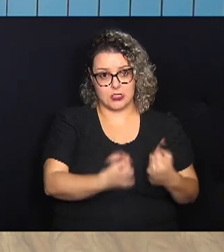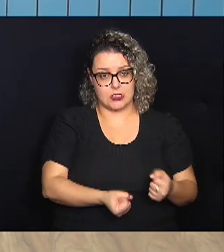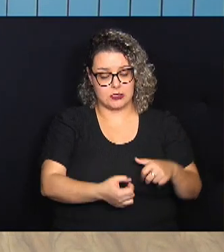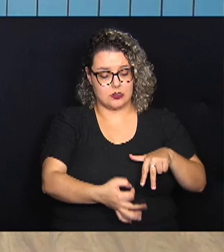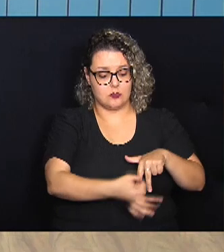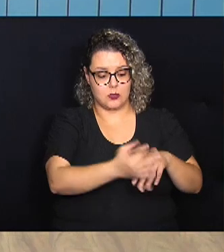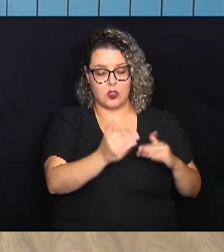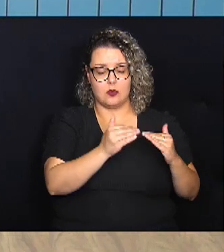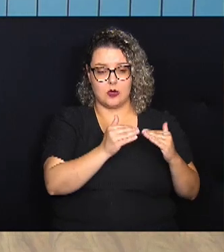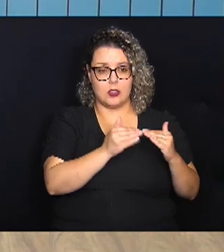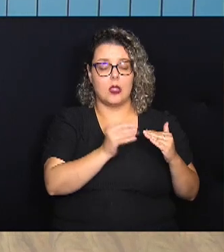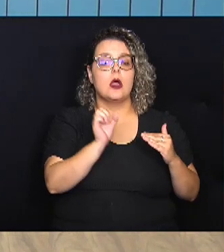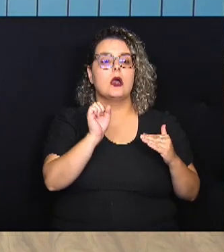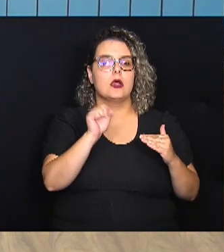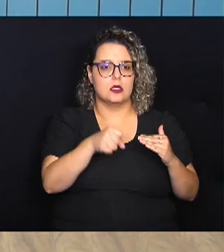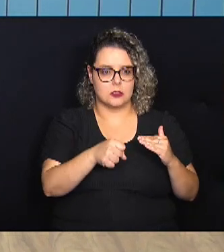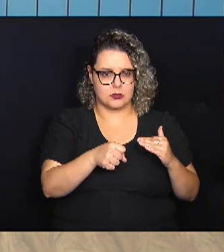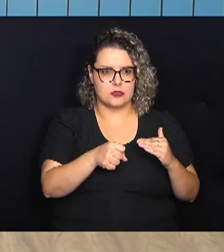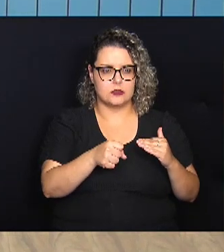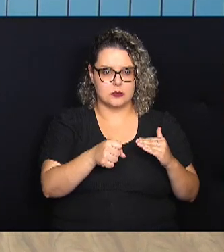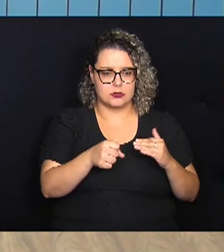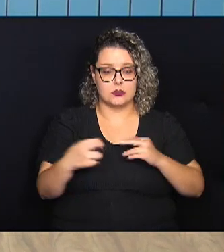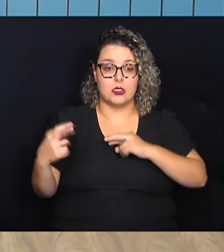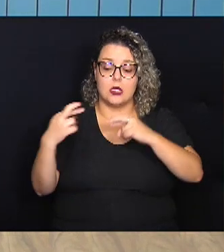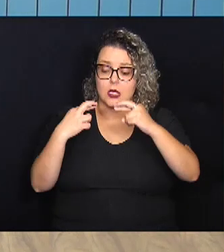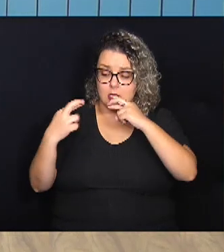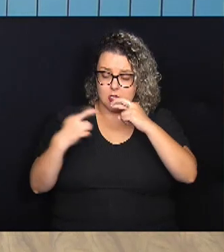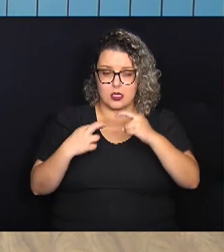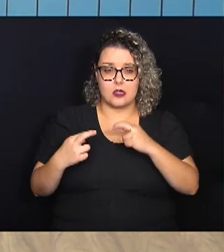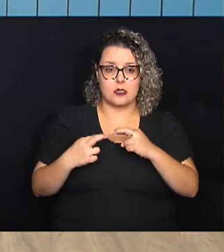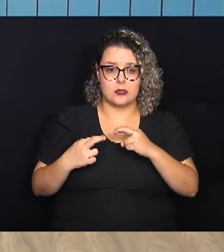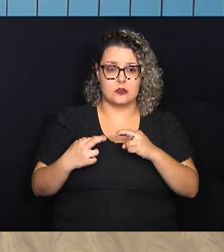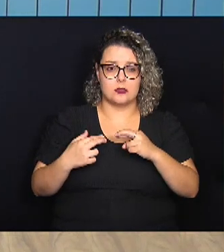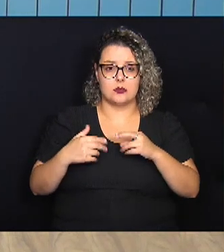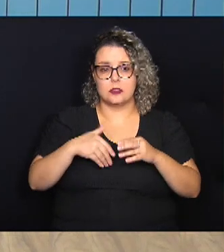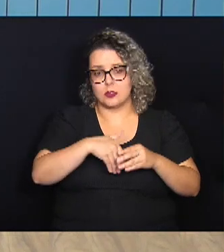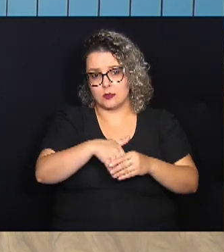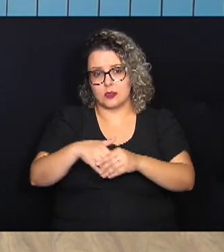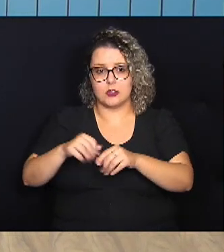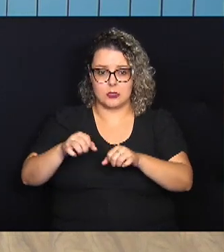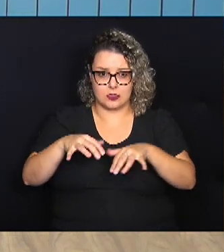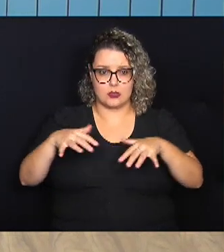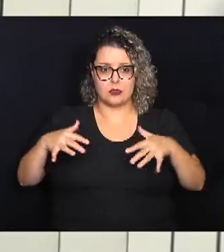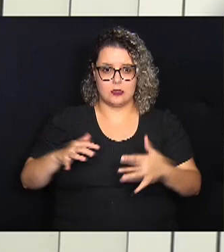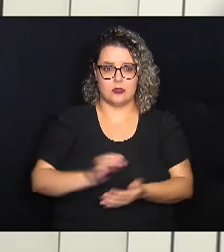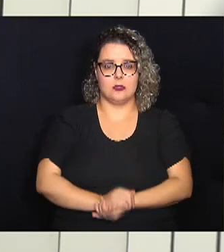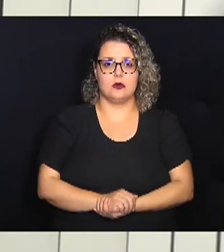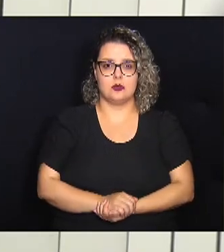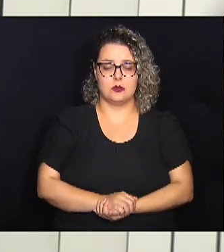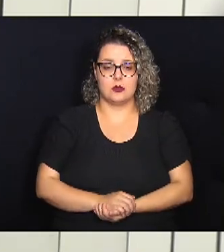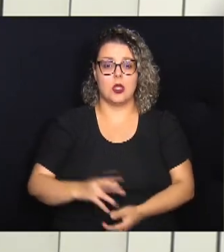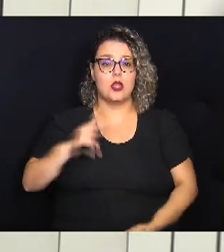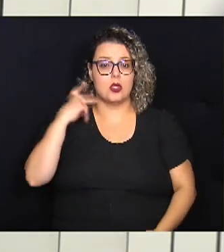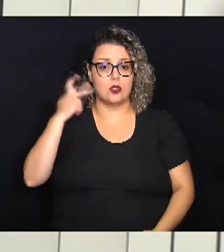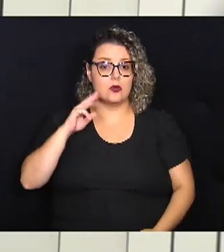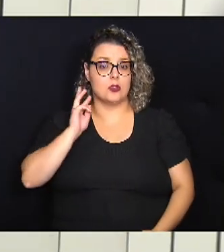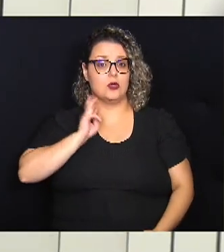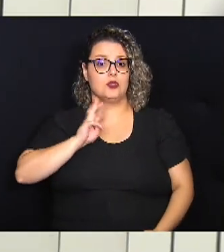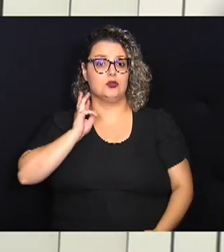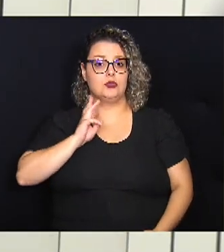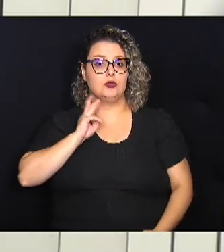favorável, aí sim eles serão analisados em votação no plenário. E o vereador Cecílio